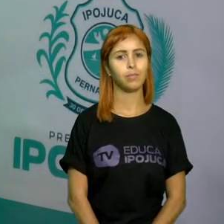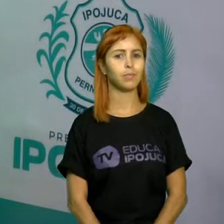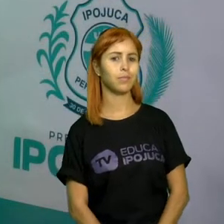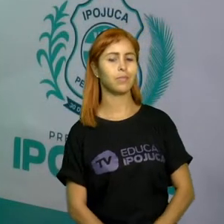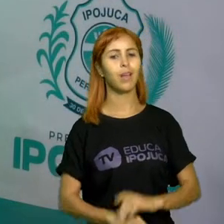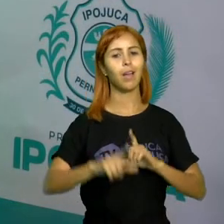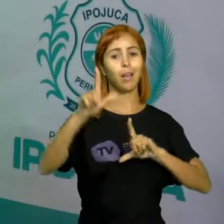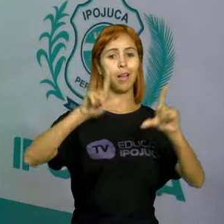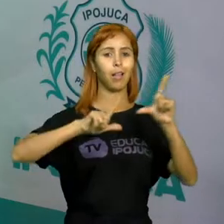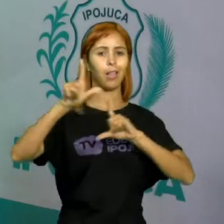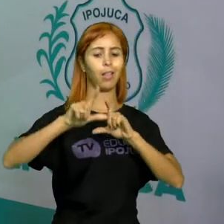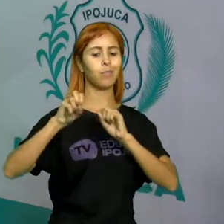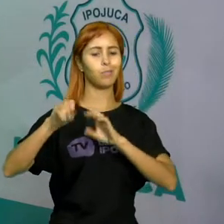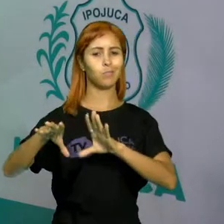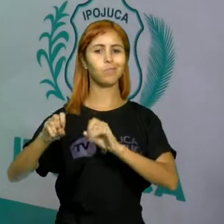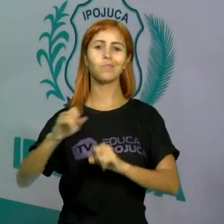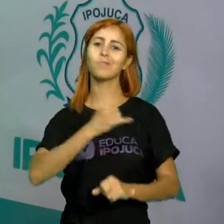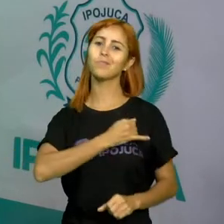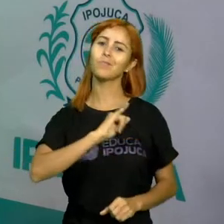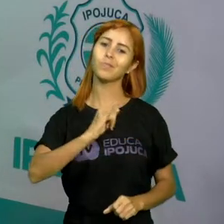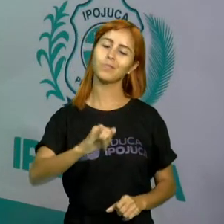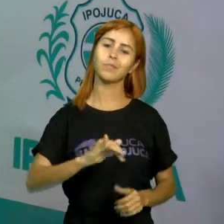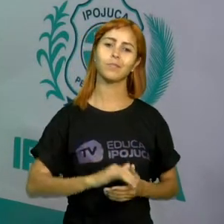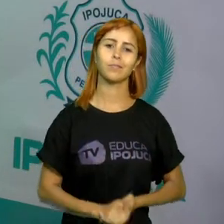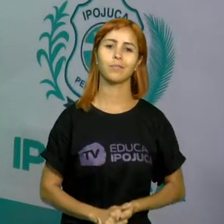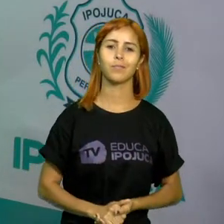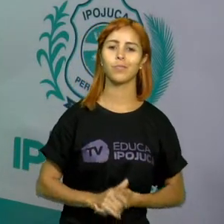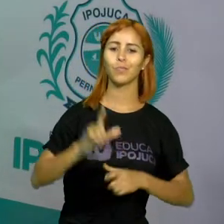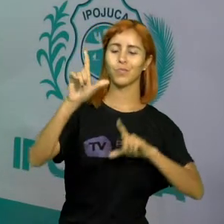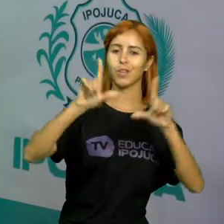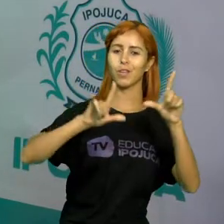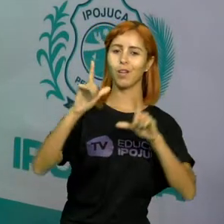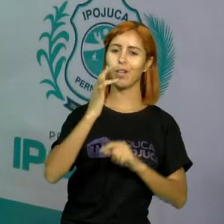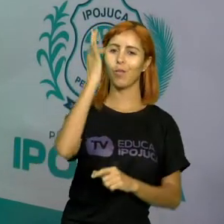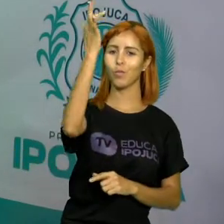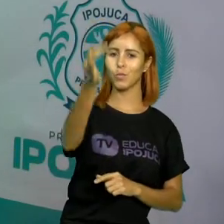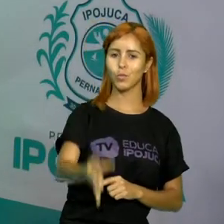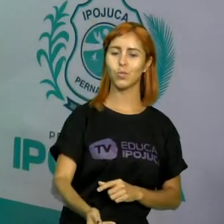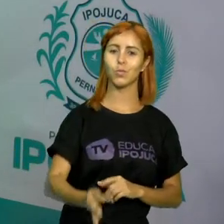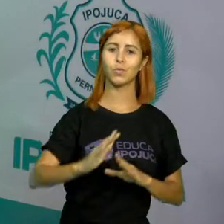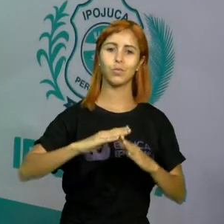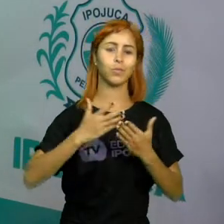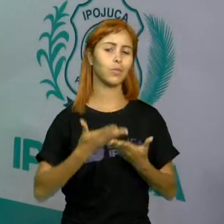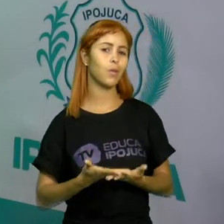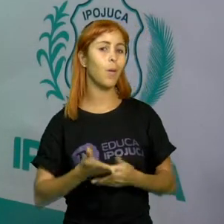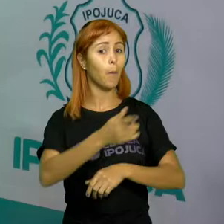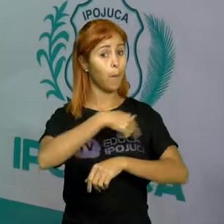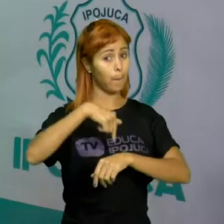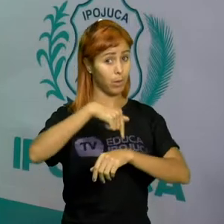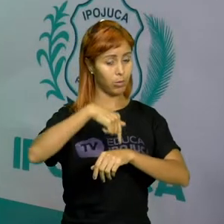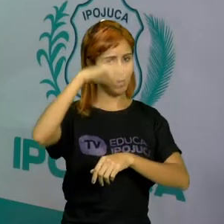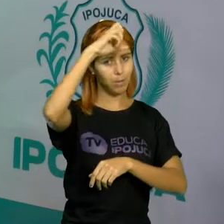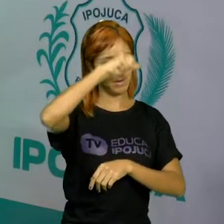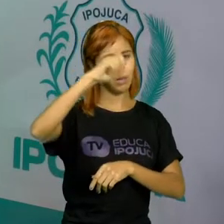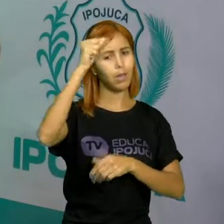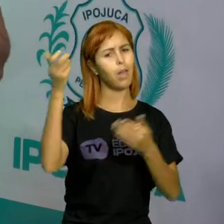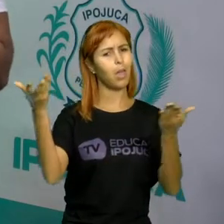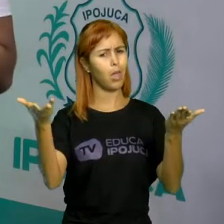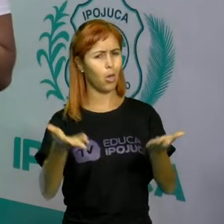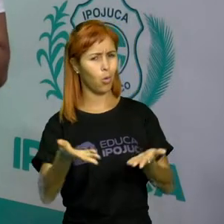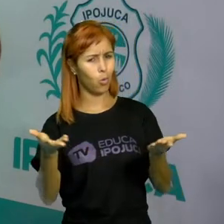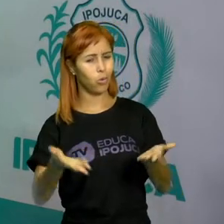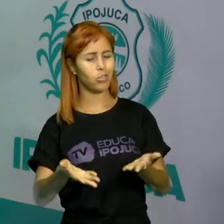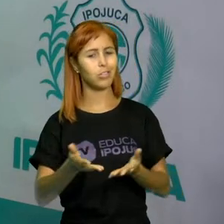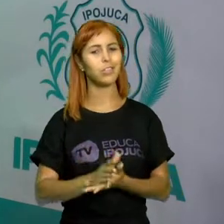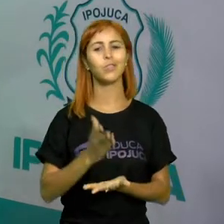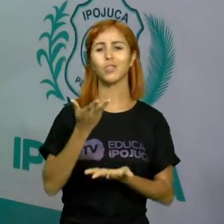Está no ar a TV Educa e Pojuca, a escola do futuro. É momento de aprender e hoje